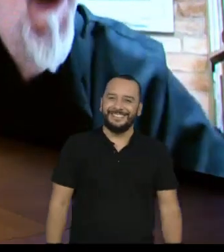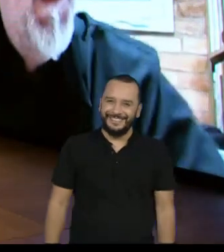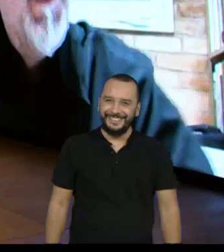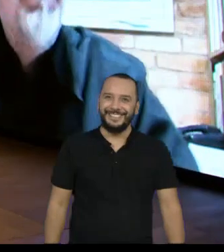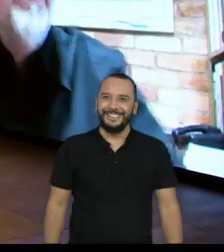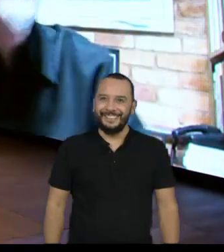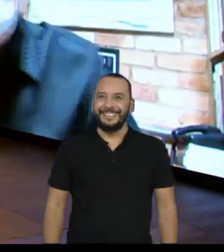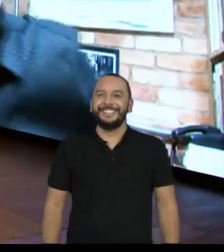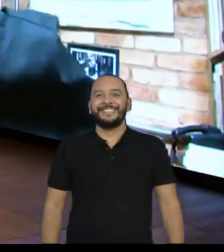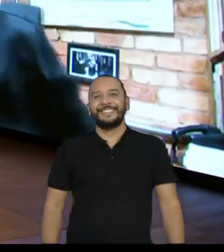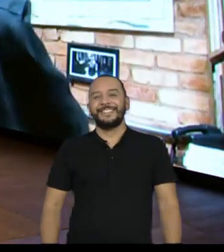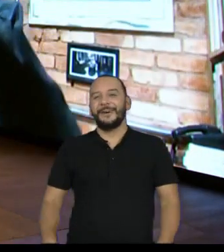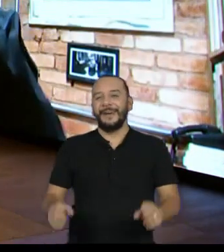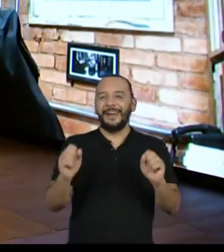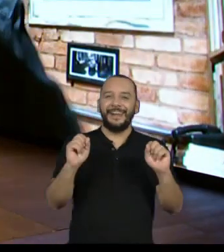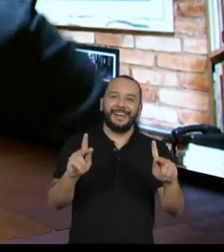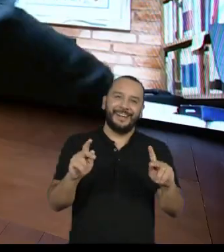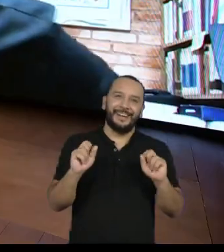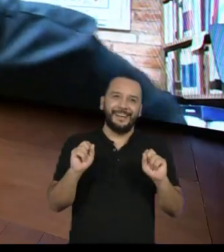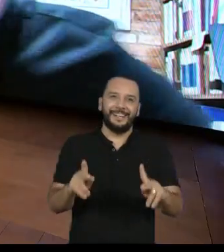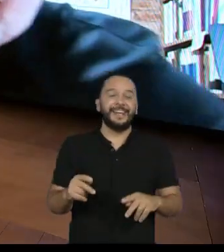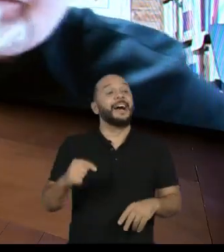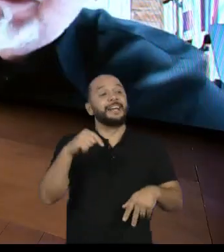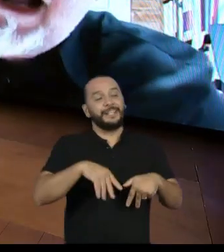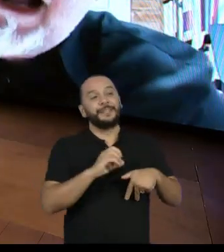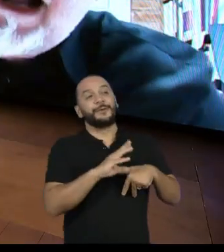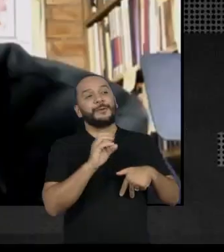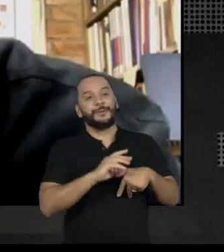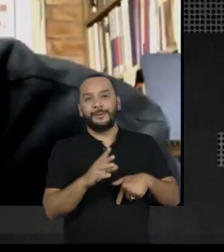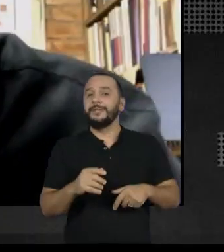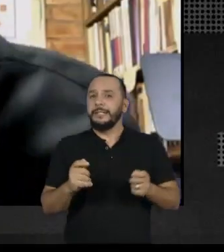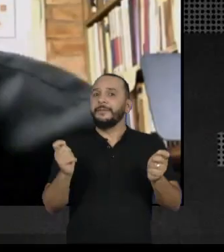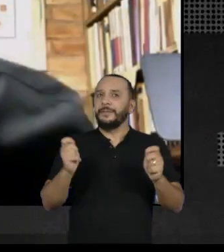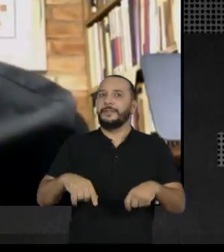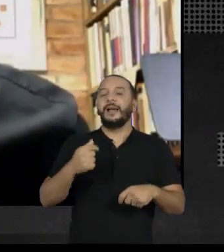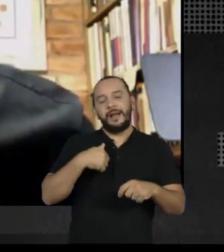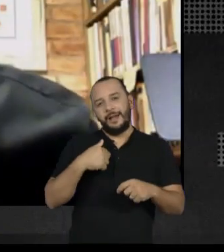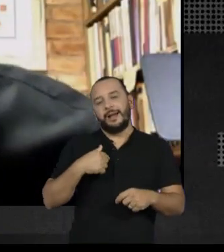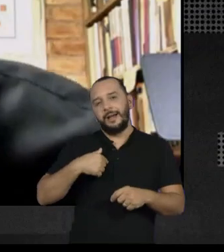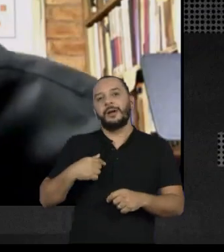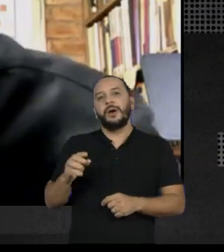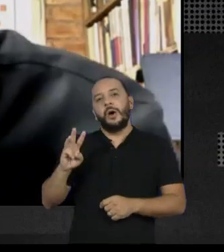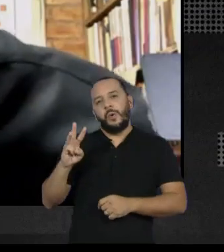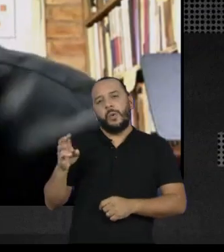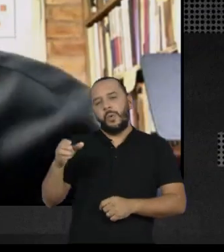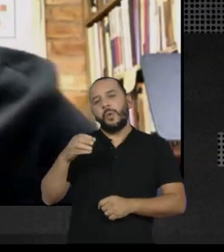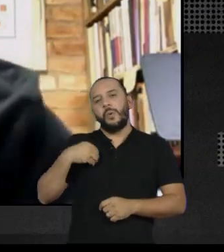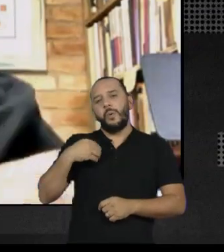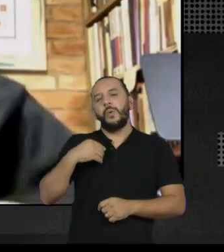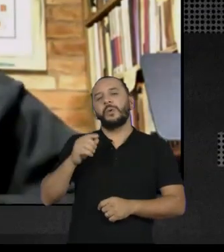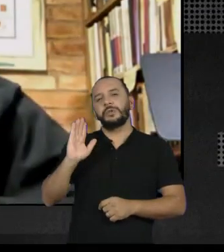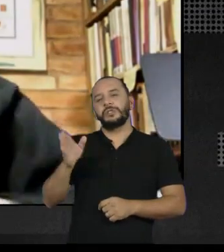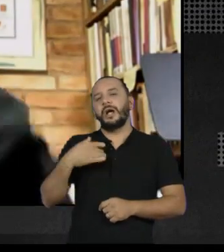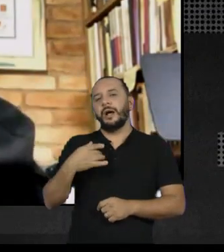imagens existiam. Isso é do arquivo da TV Cultura, né? A gente pode vender para você, se você estiver interessado.